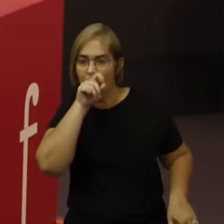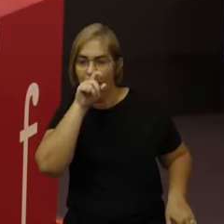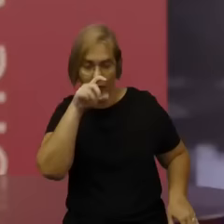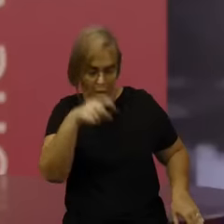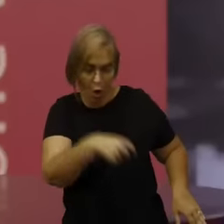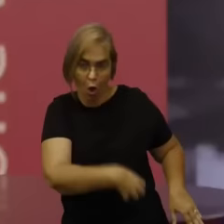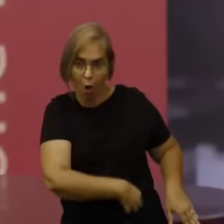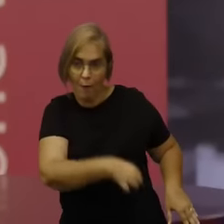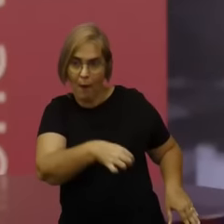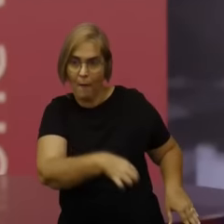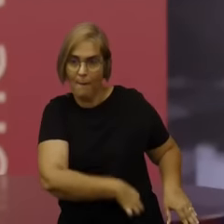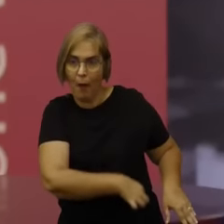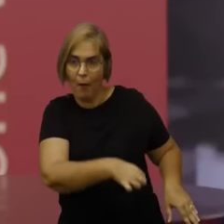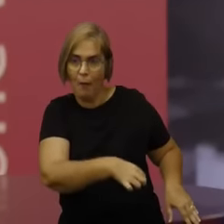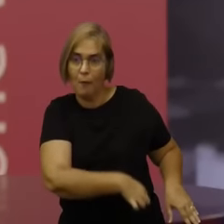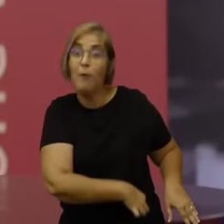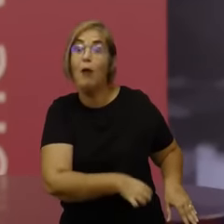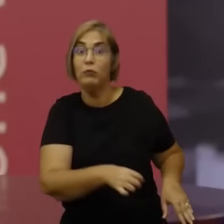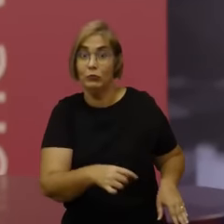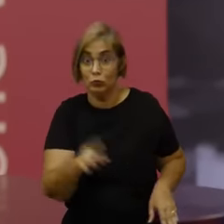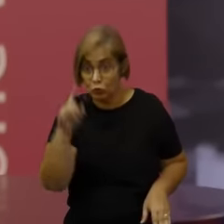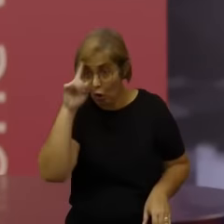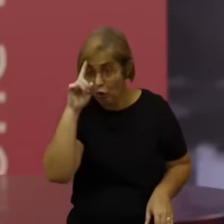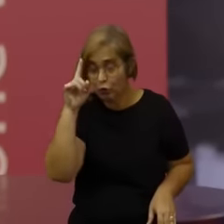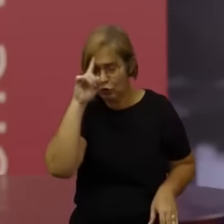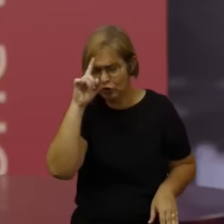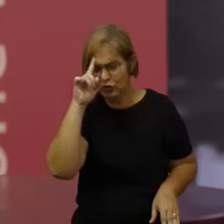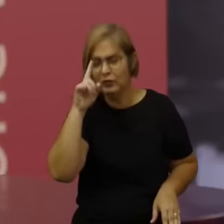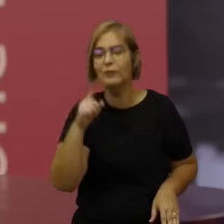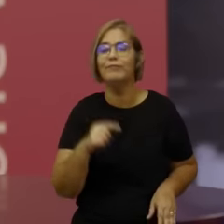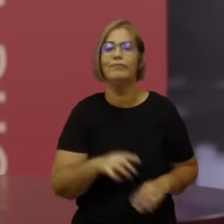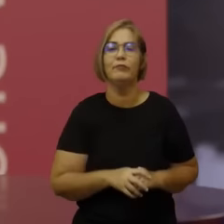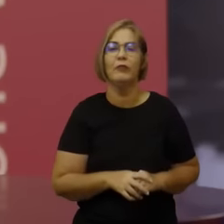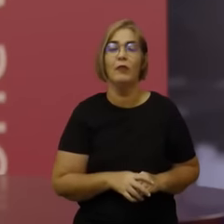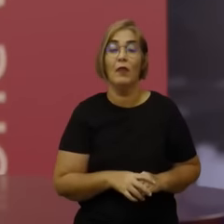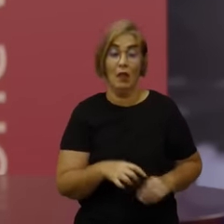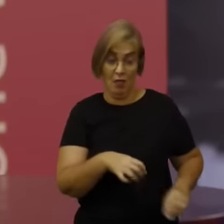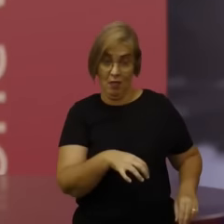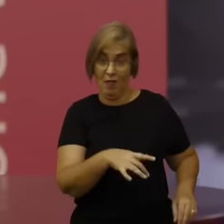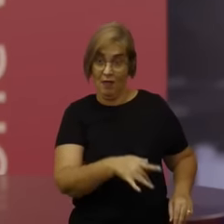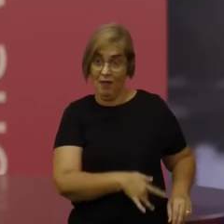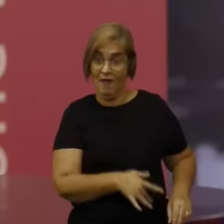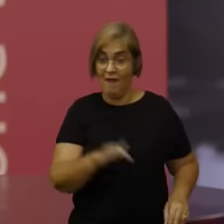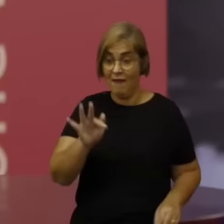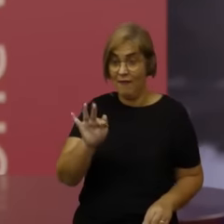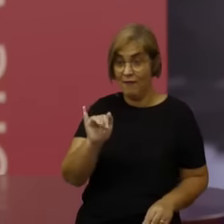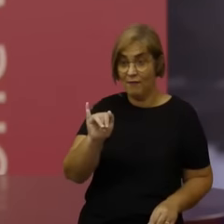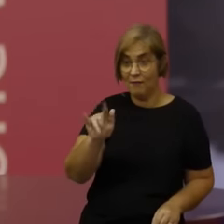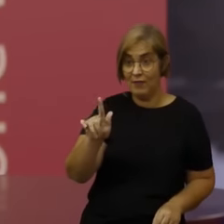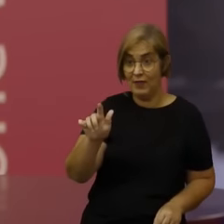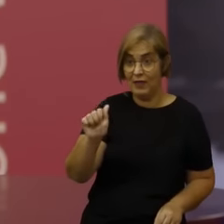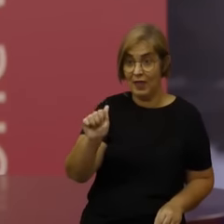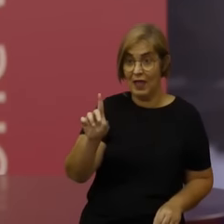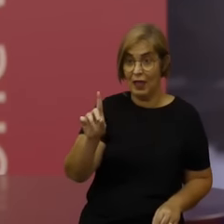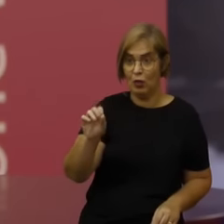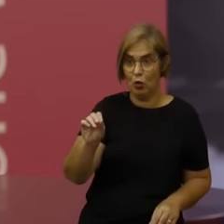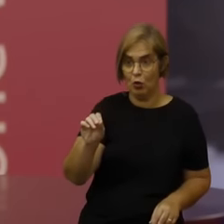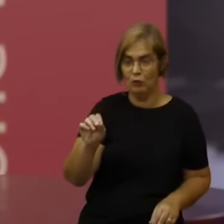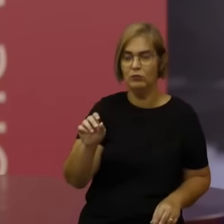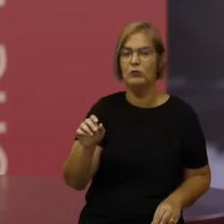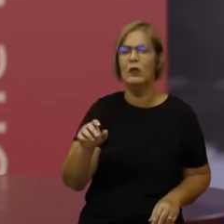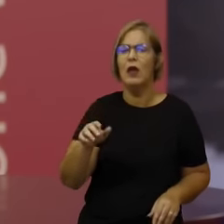é? Este fígado se regenerava, aliás, o fígado é um órgão que tem essa essa